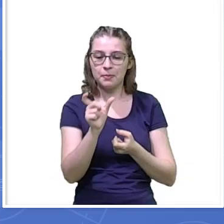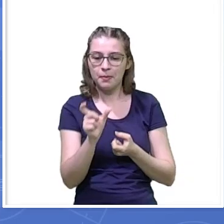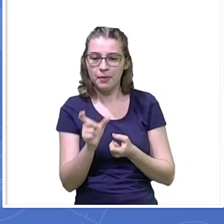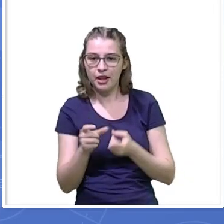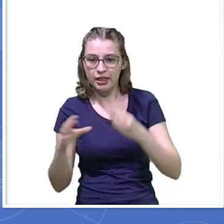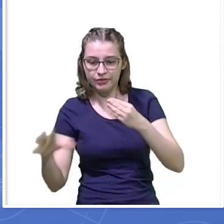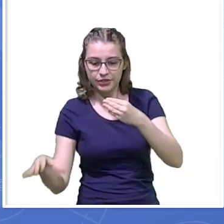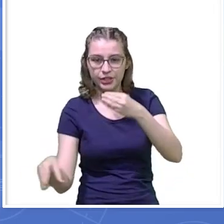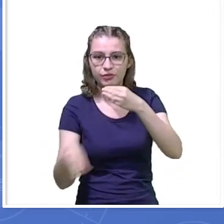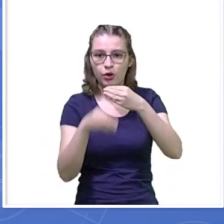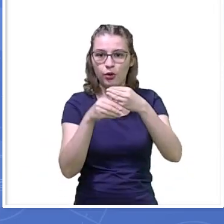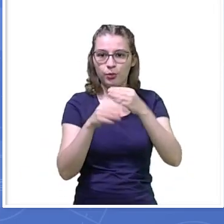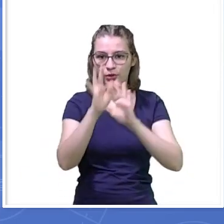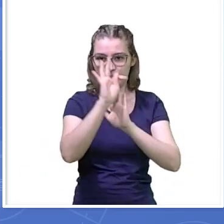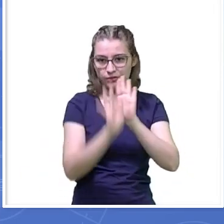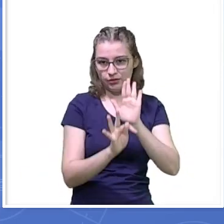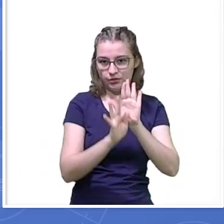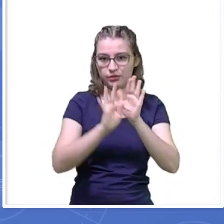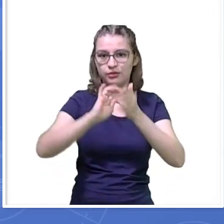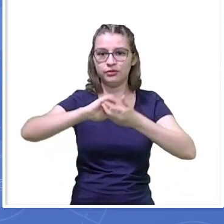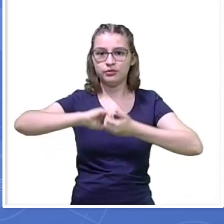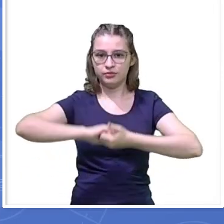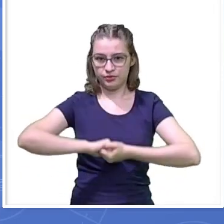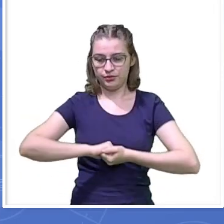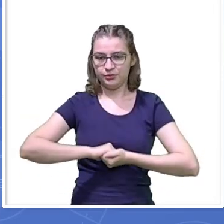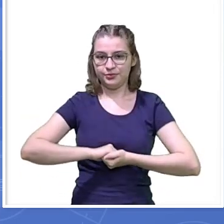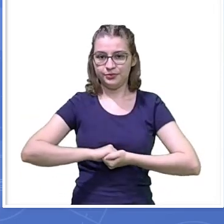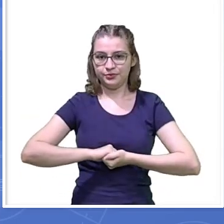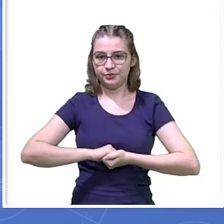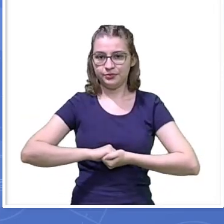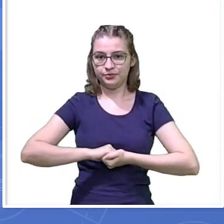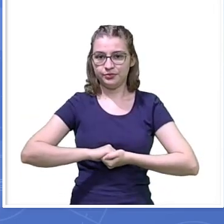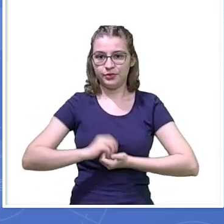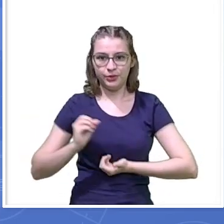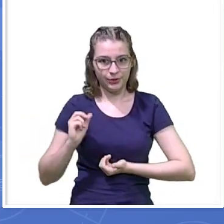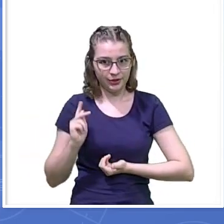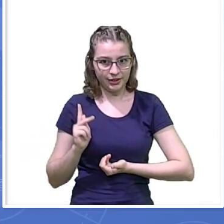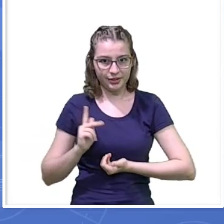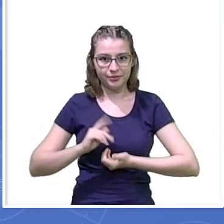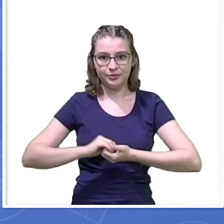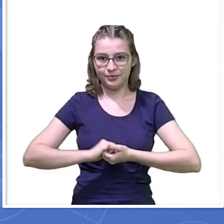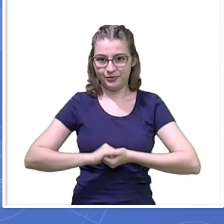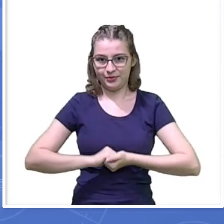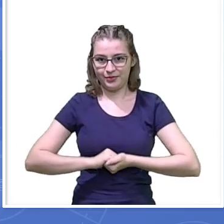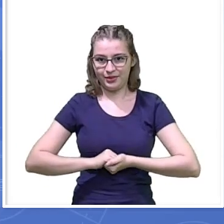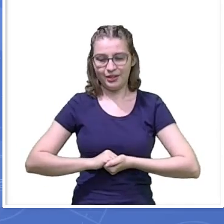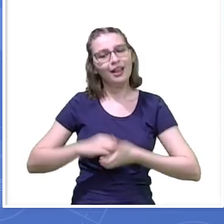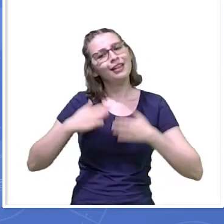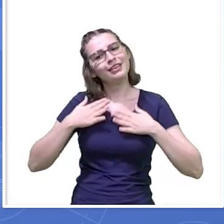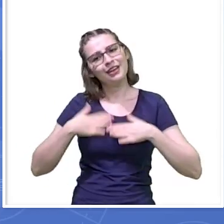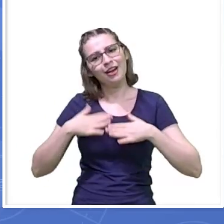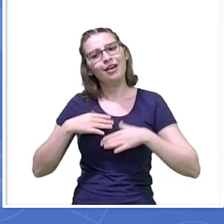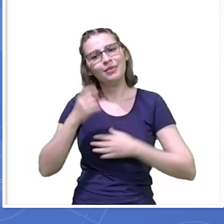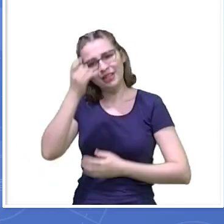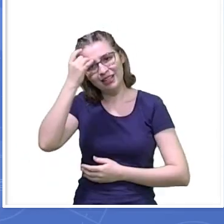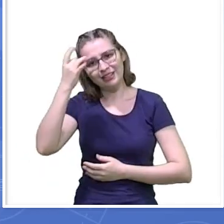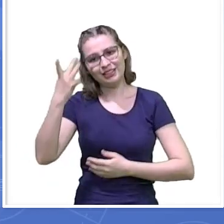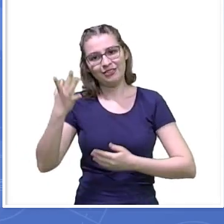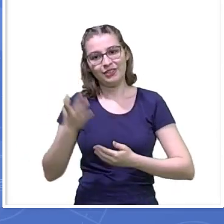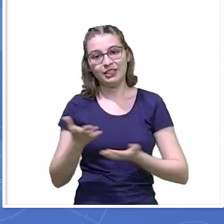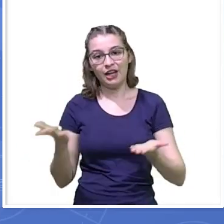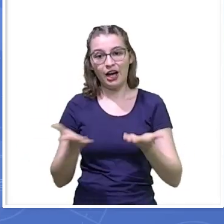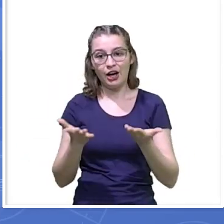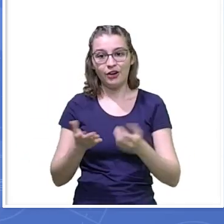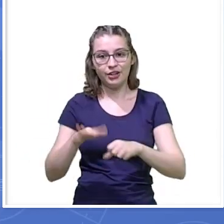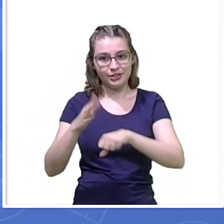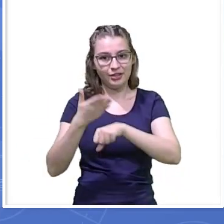completar aquele texto lá da cartela anterior, ok? Muito tranquilo, não é mesmo? Momento para você